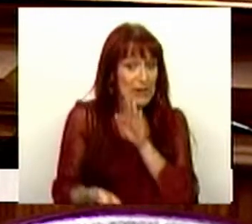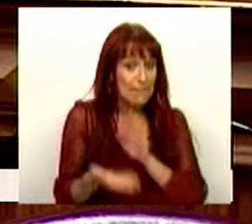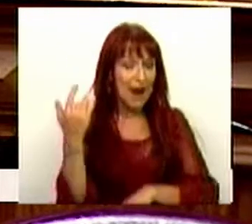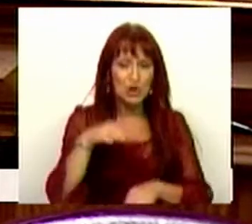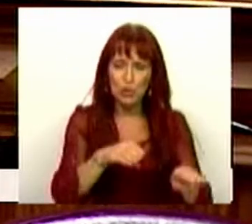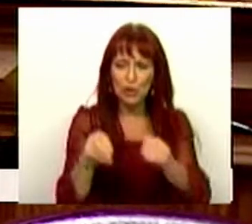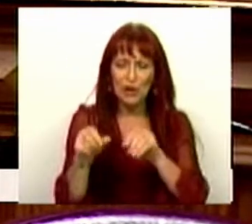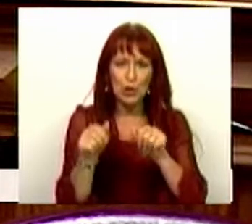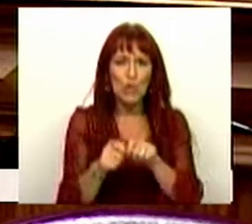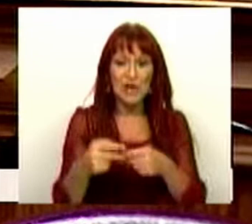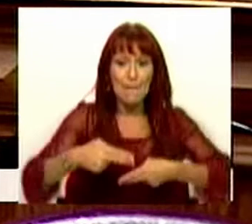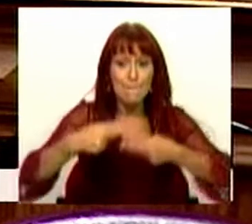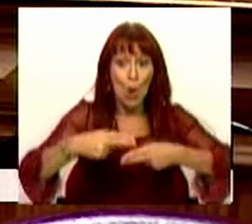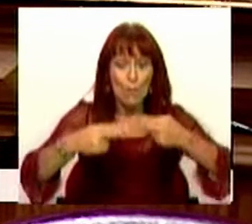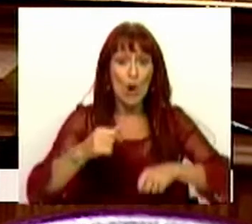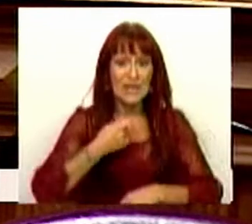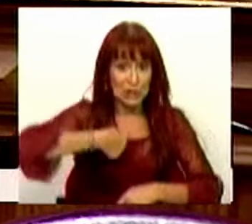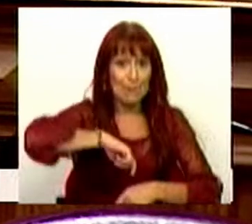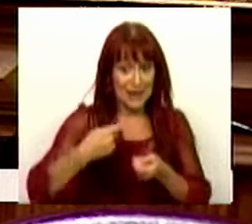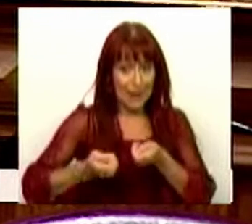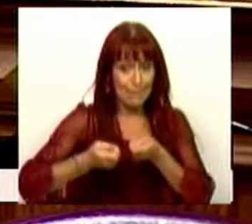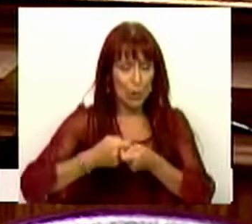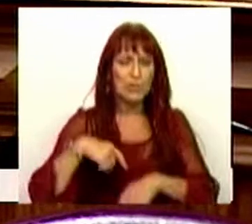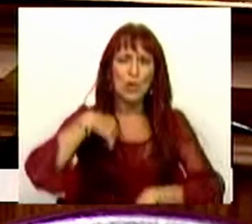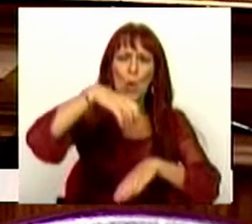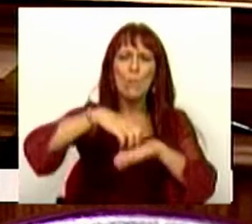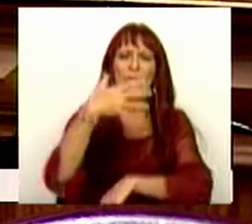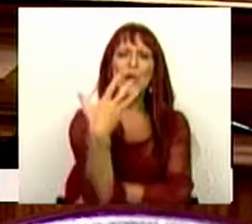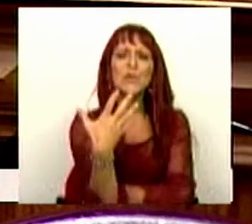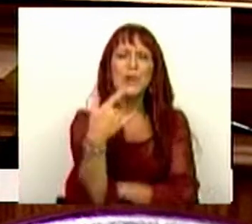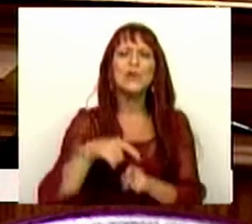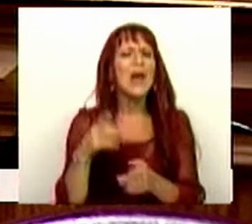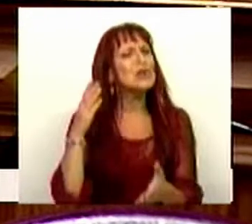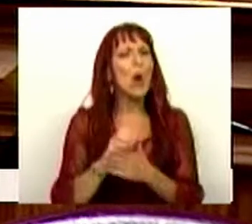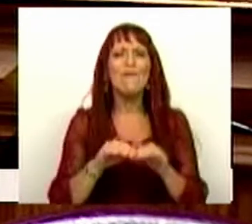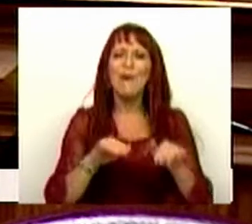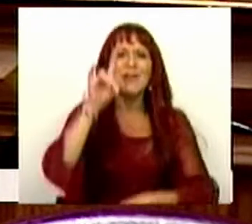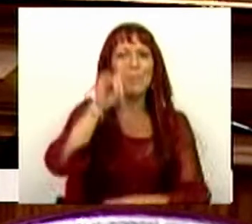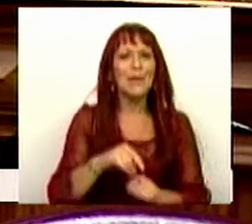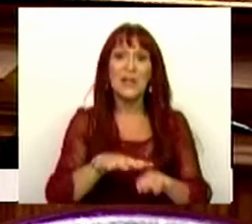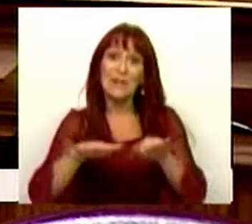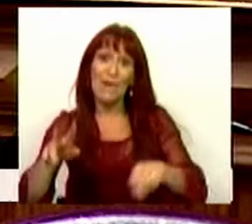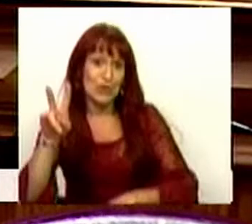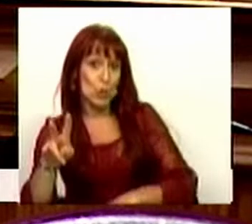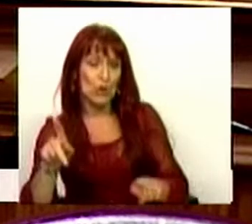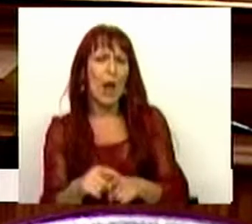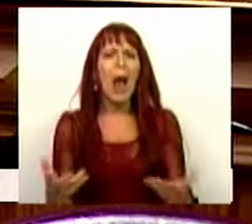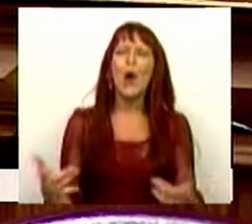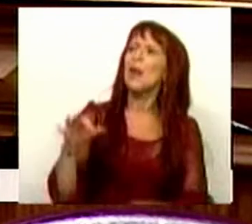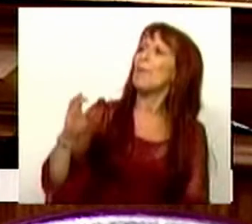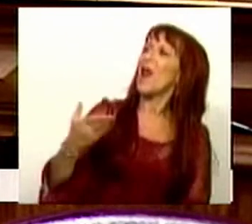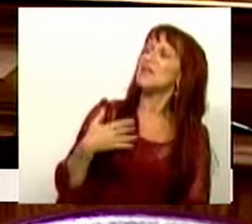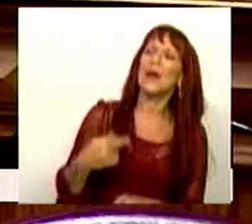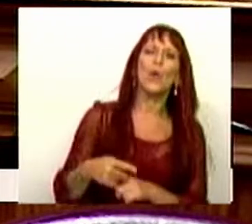dos territórios fronteiriços de Espanha. O pavilhão 5 é apenas a primeira fase da segunda fase. Vem agora ao